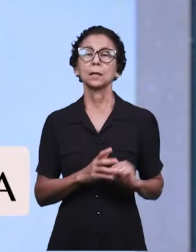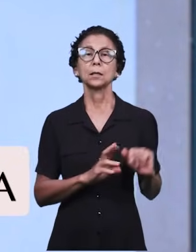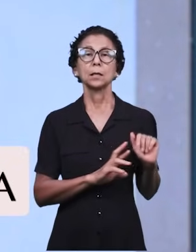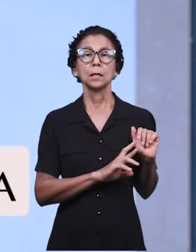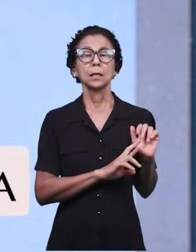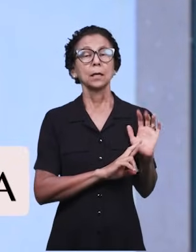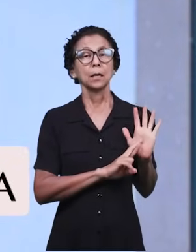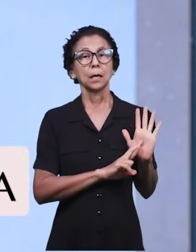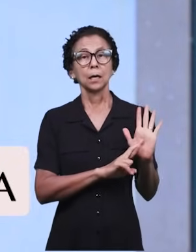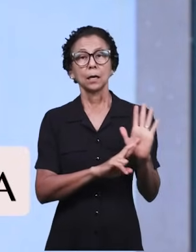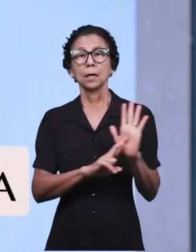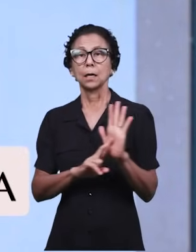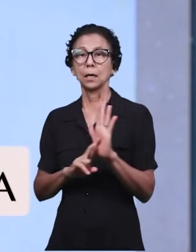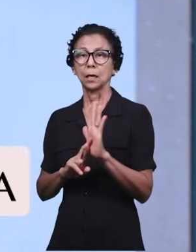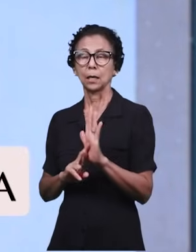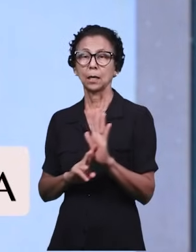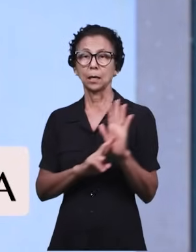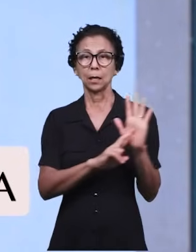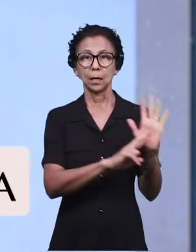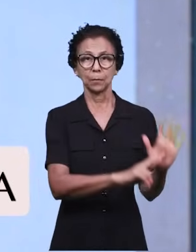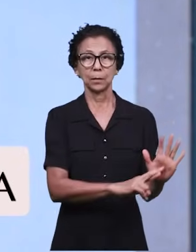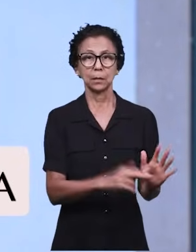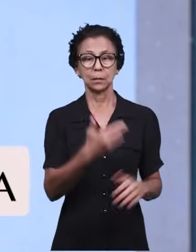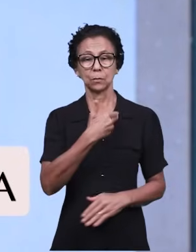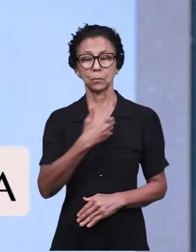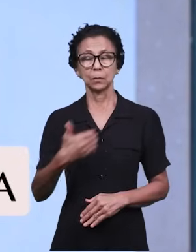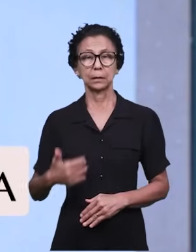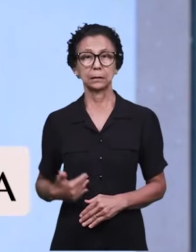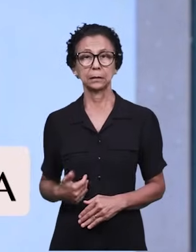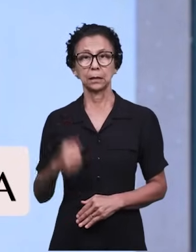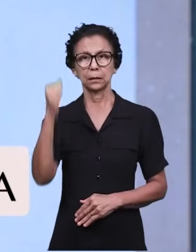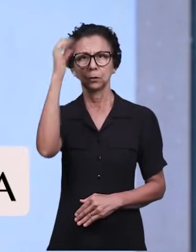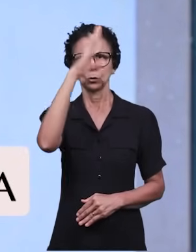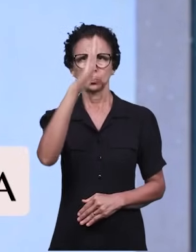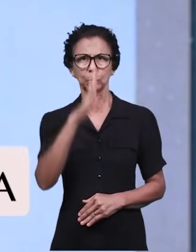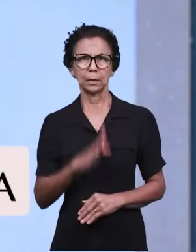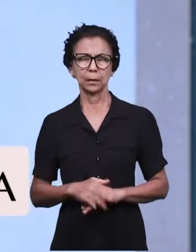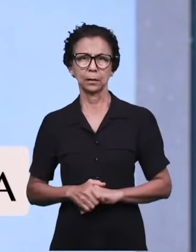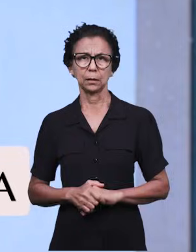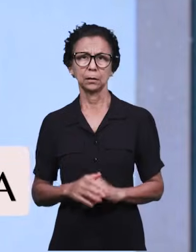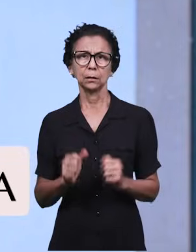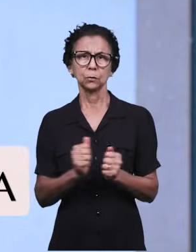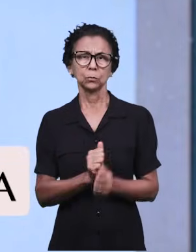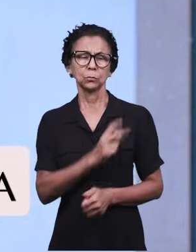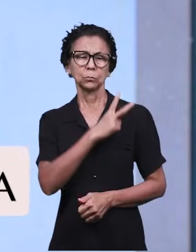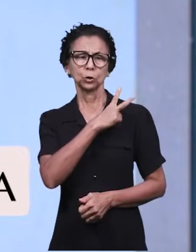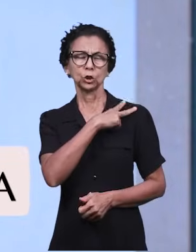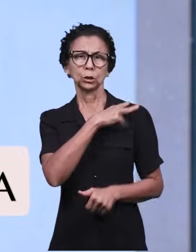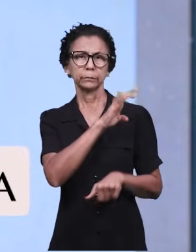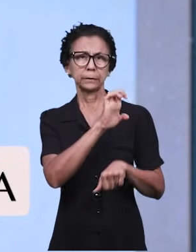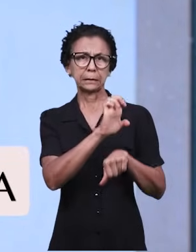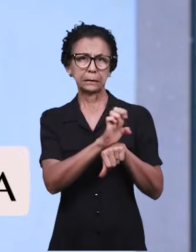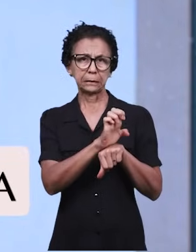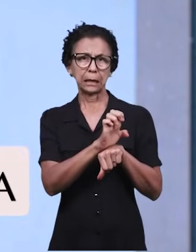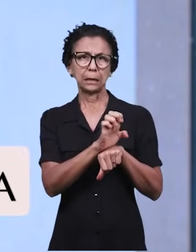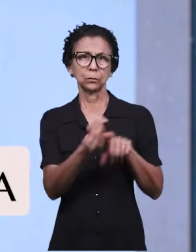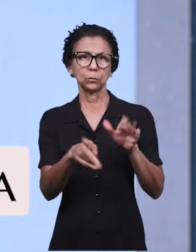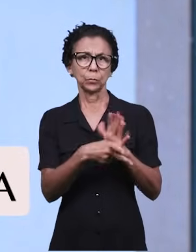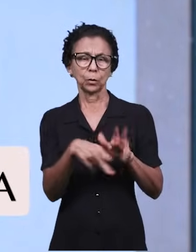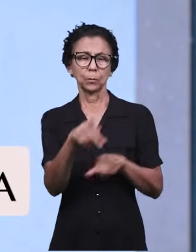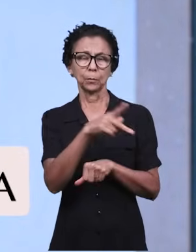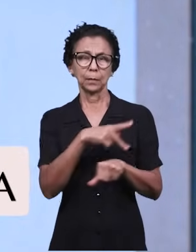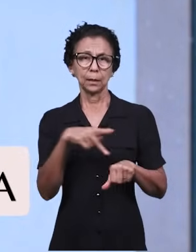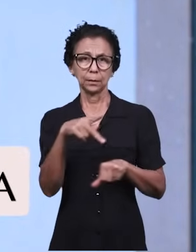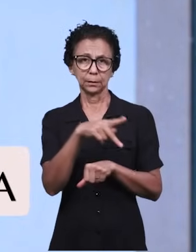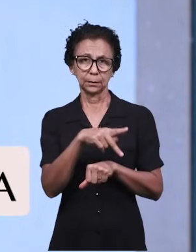República junto ao chefe de Estado do país onde ele vai exercer suas